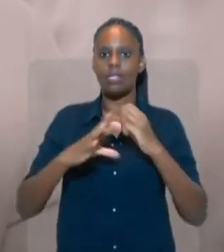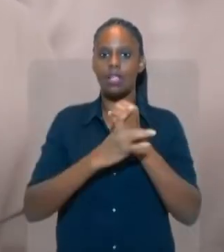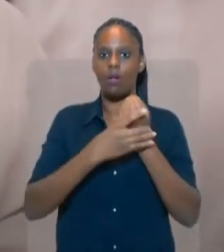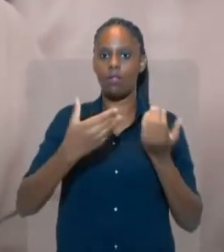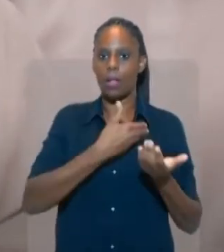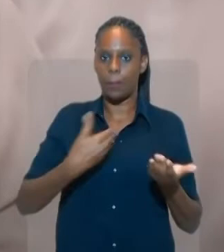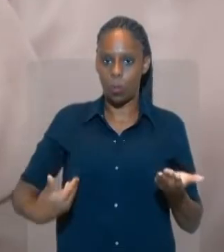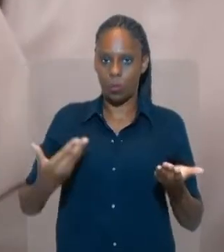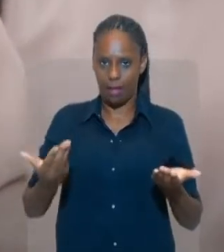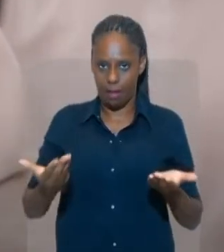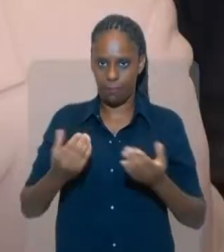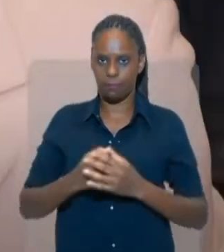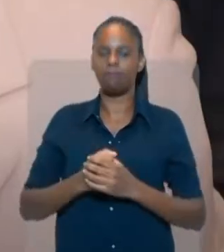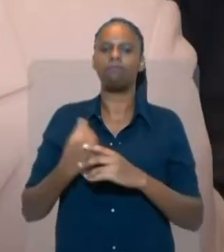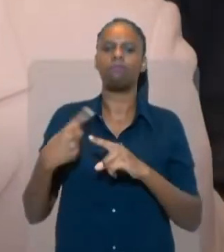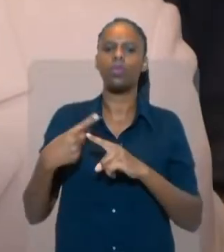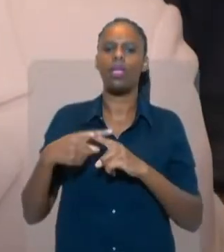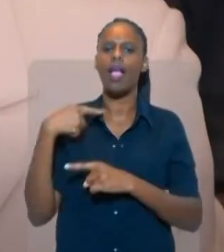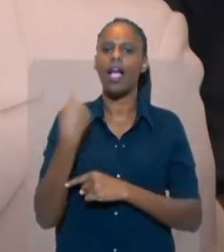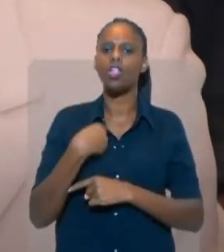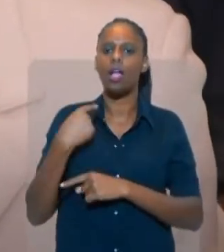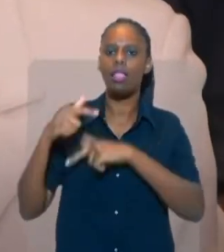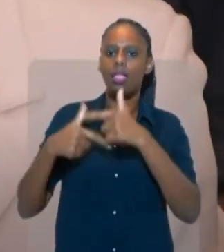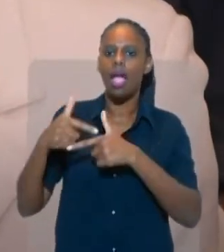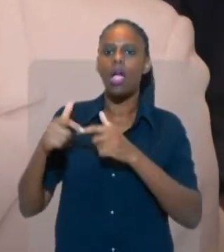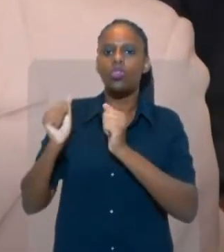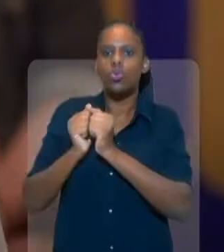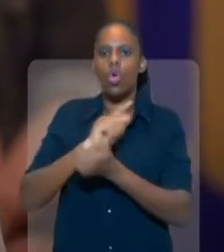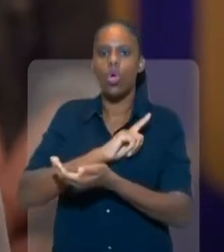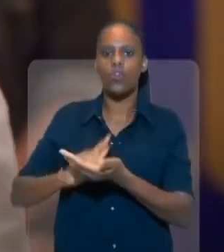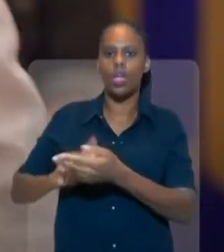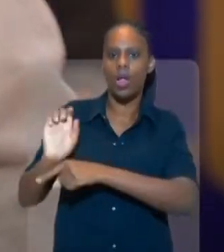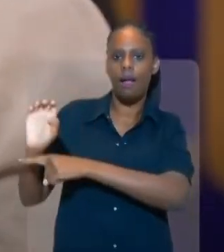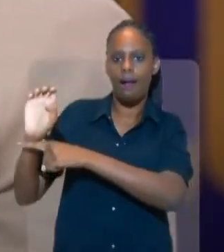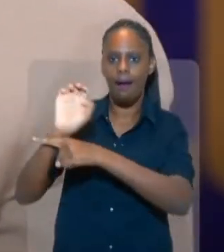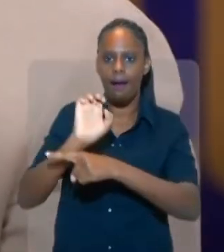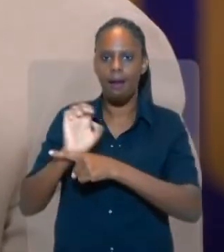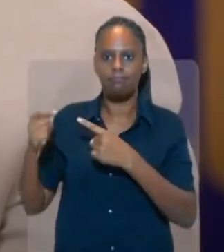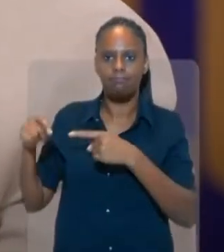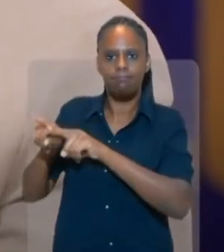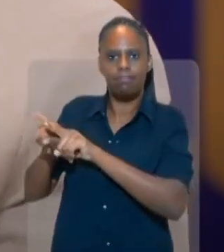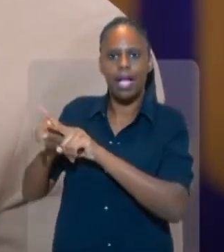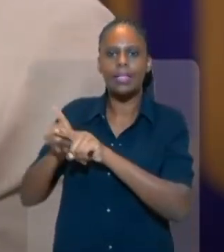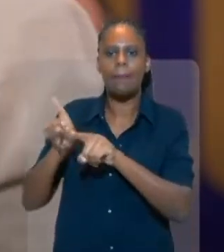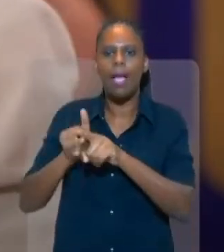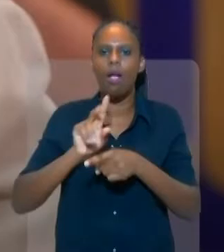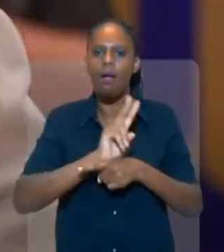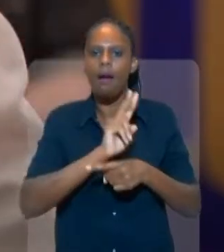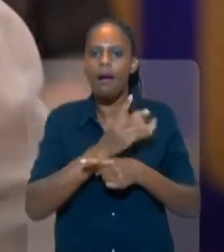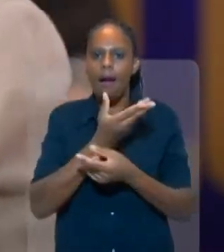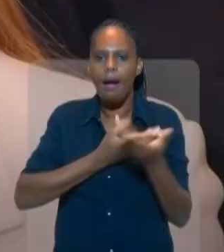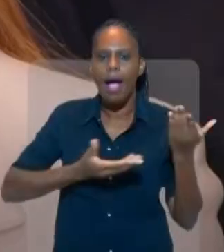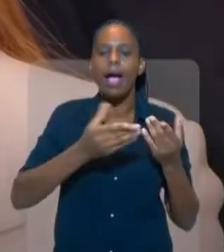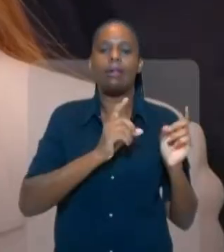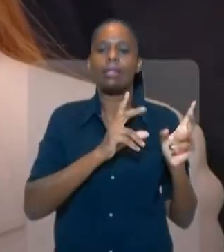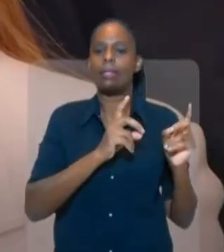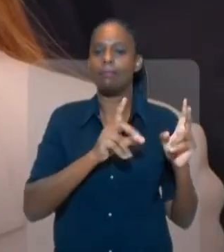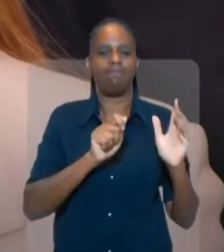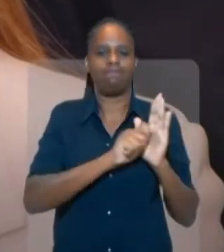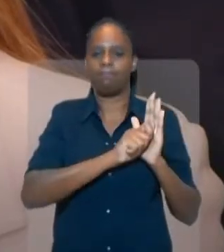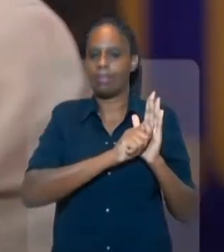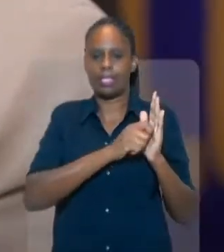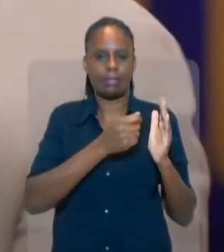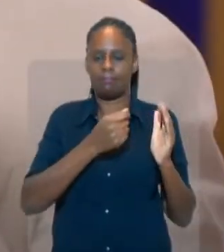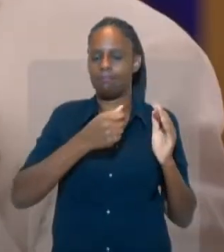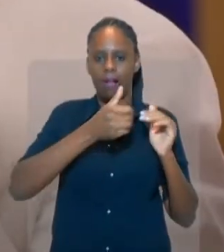criar o Ministério da Segurança Pública para a gente trabalhar junto com os governos do Estado, para a gente cuidar da nossa fronteira, combater